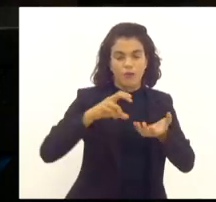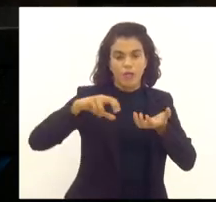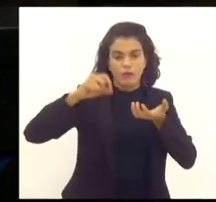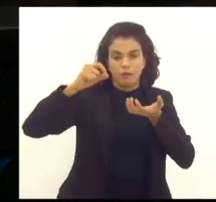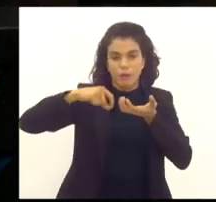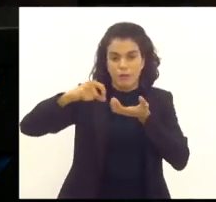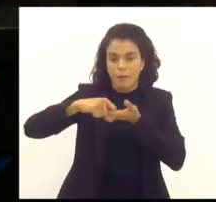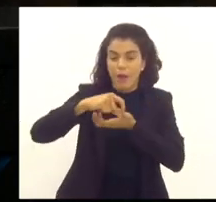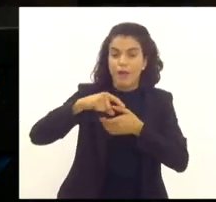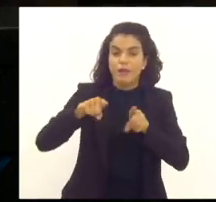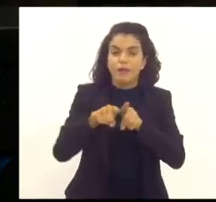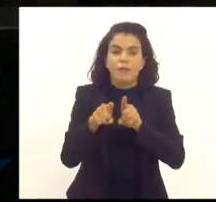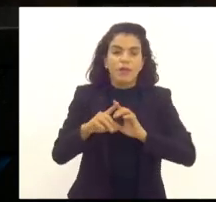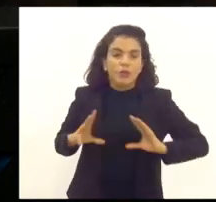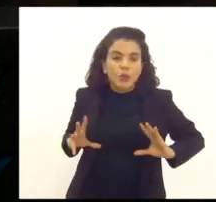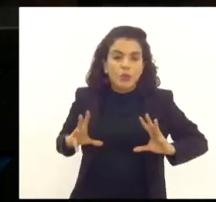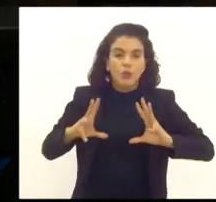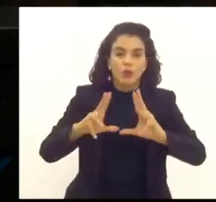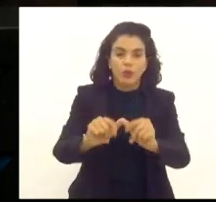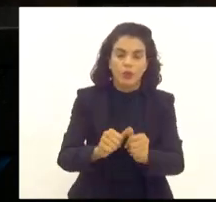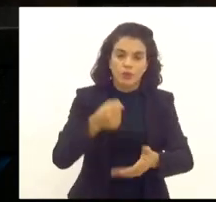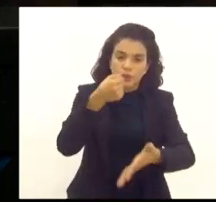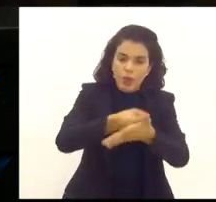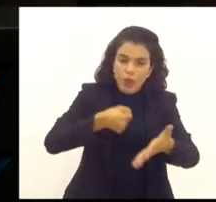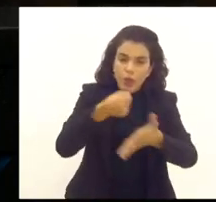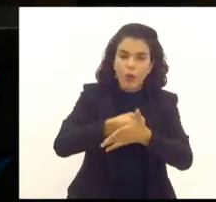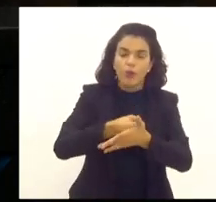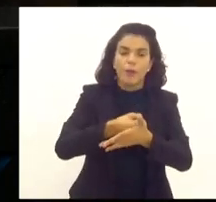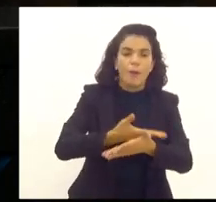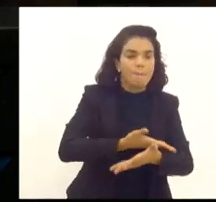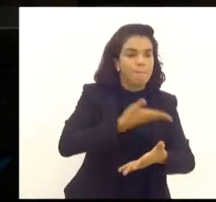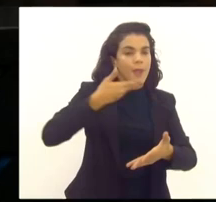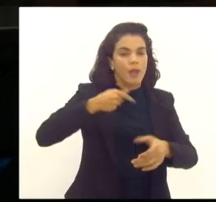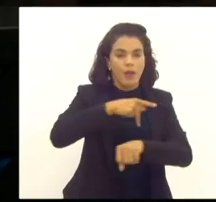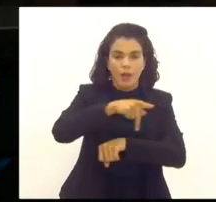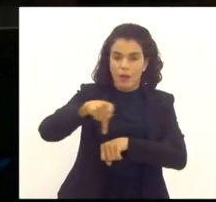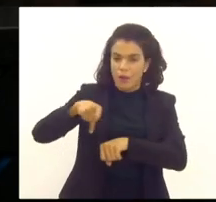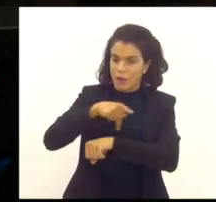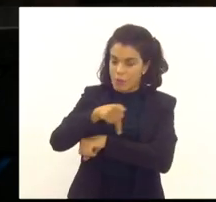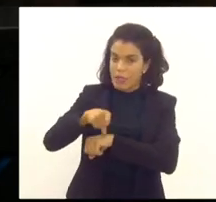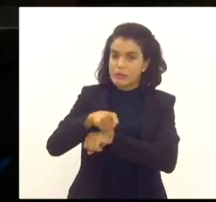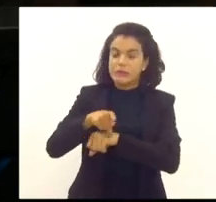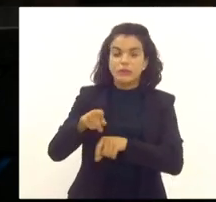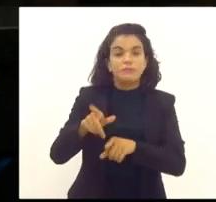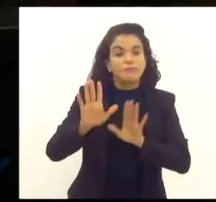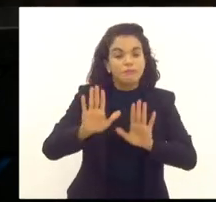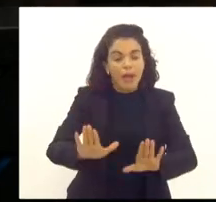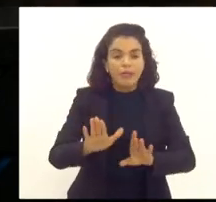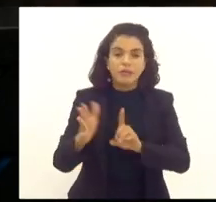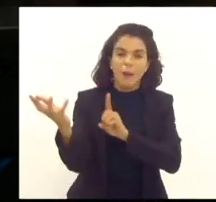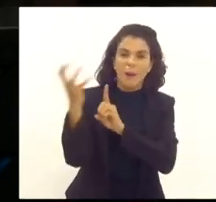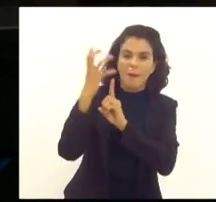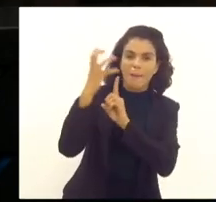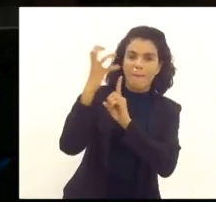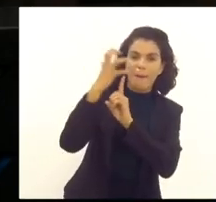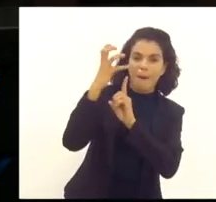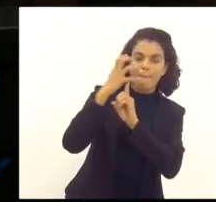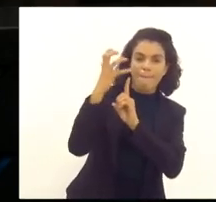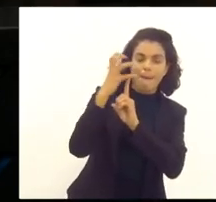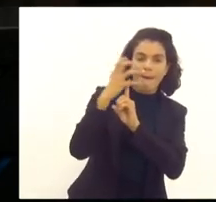e de todos aqueles que luto por um país melhor e são ameaçadas por